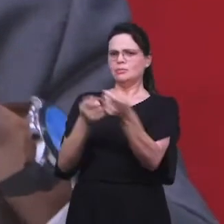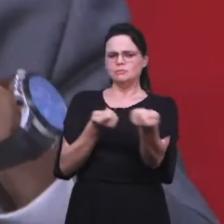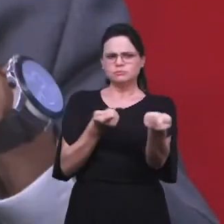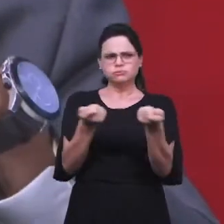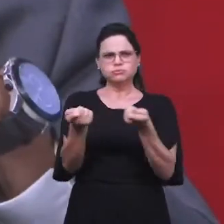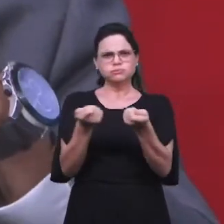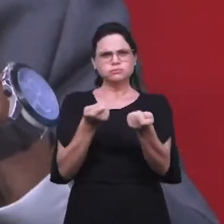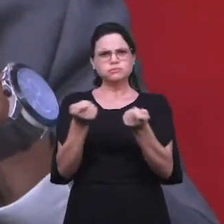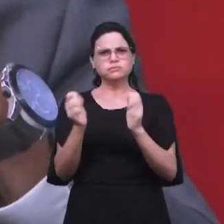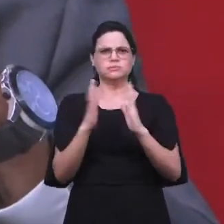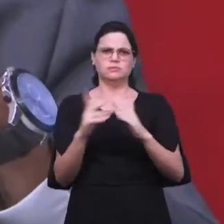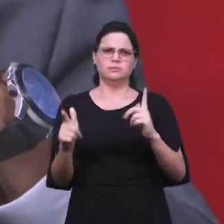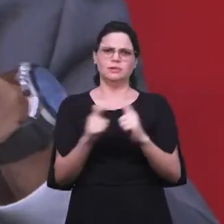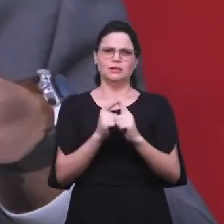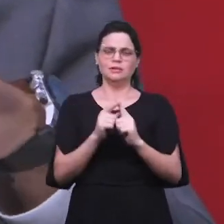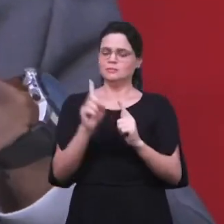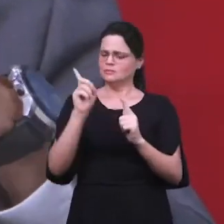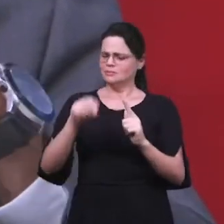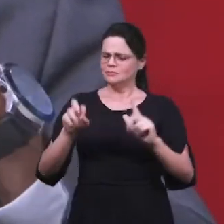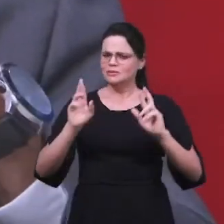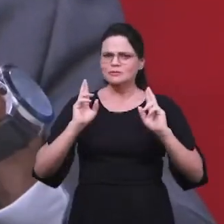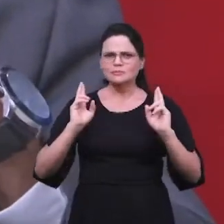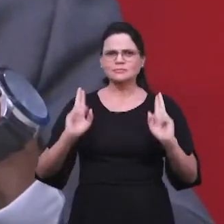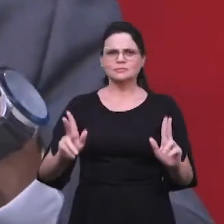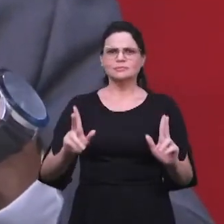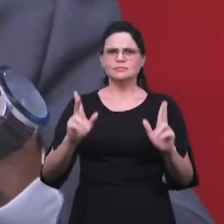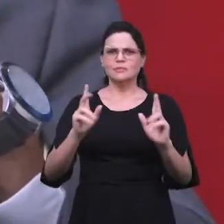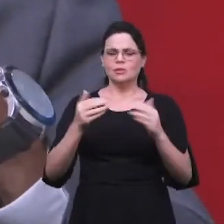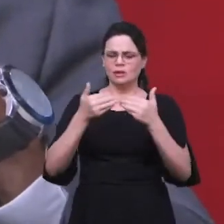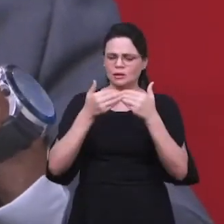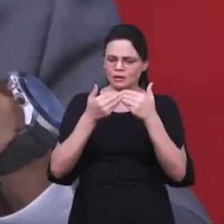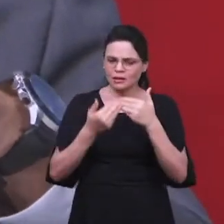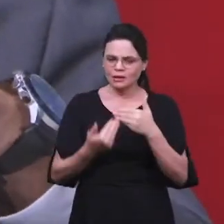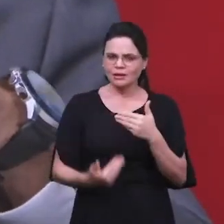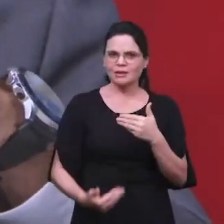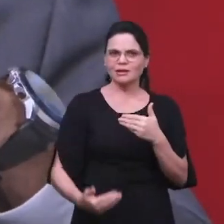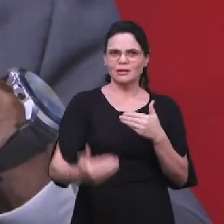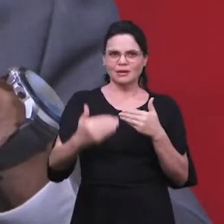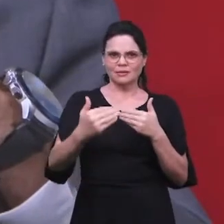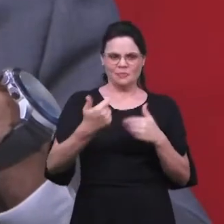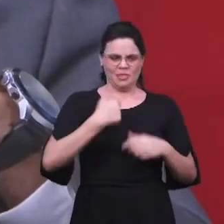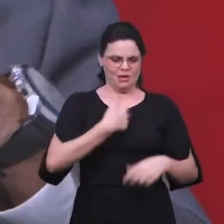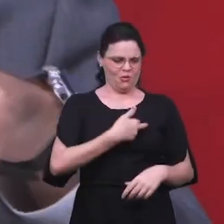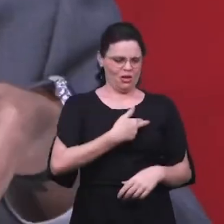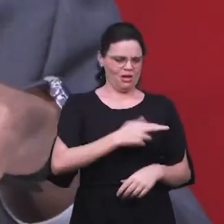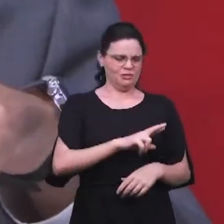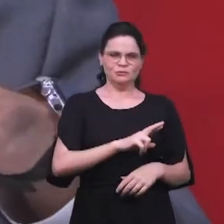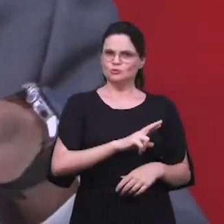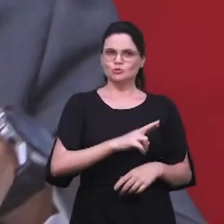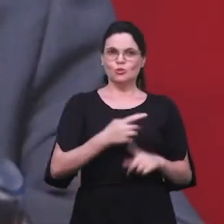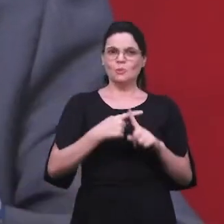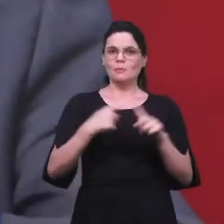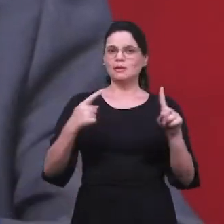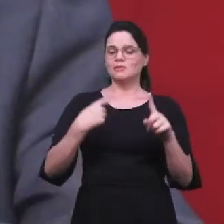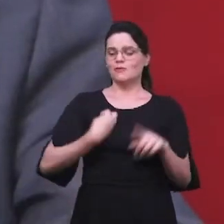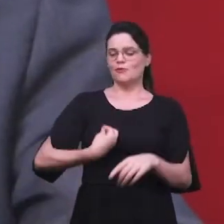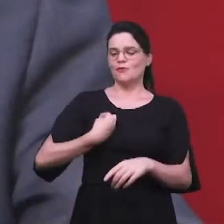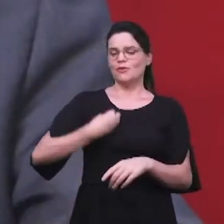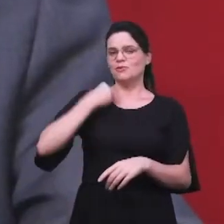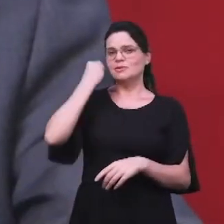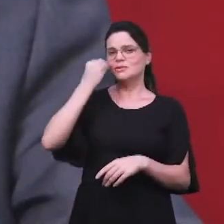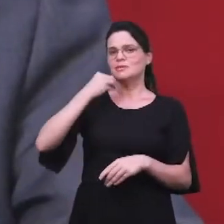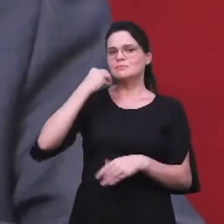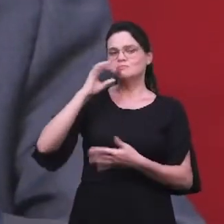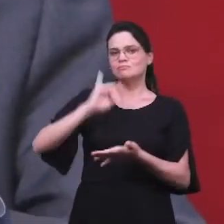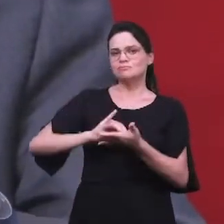da igreja. E isso faz toda a diferença, porque você não vai ser daí para frente um religioso, mas você vai viver aquilo que a